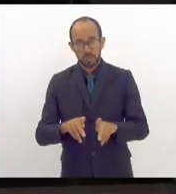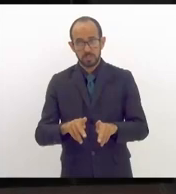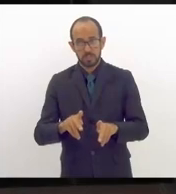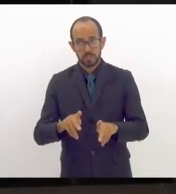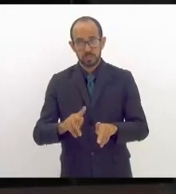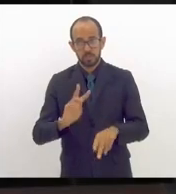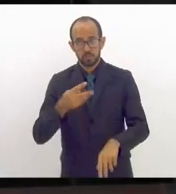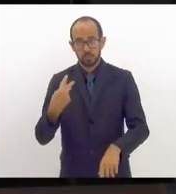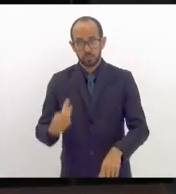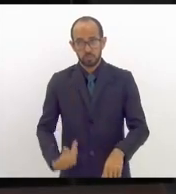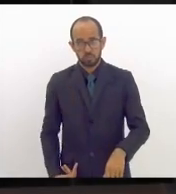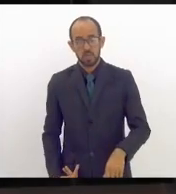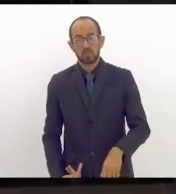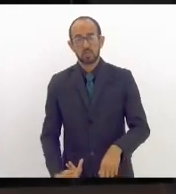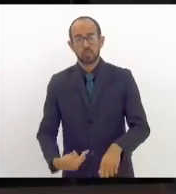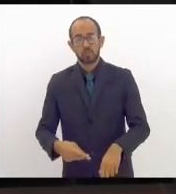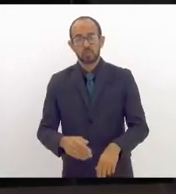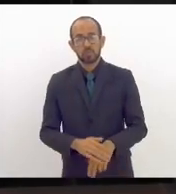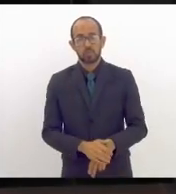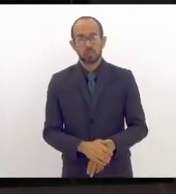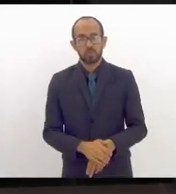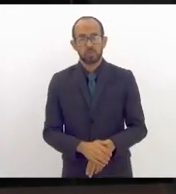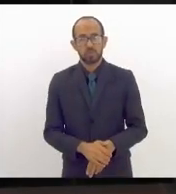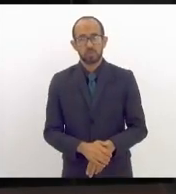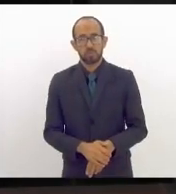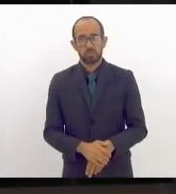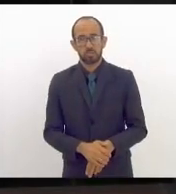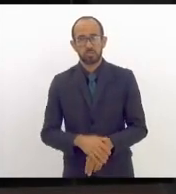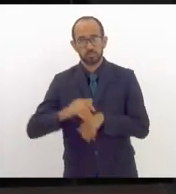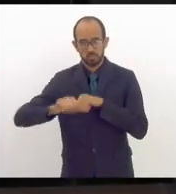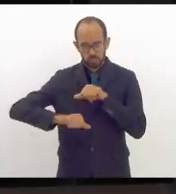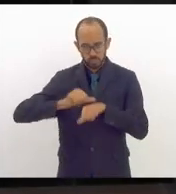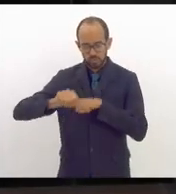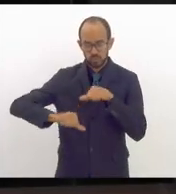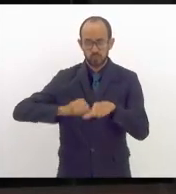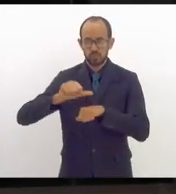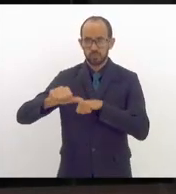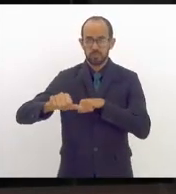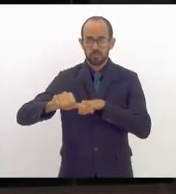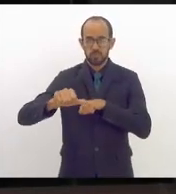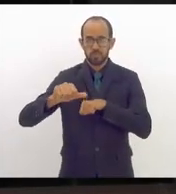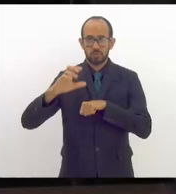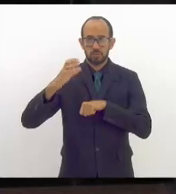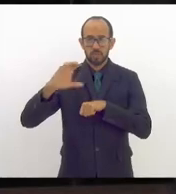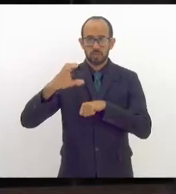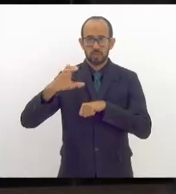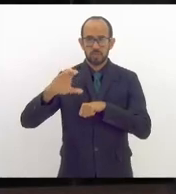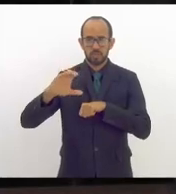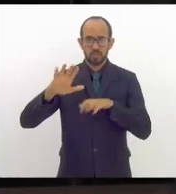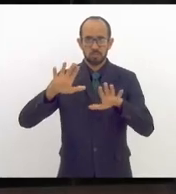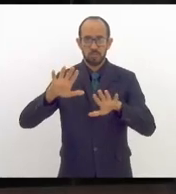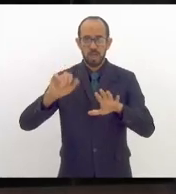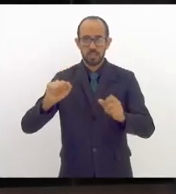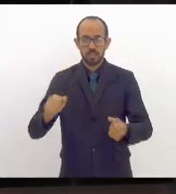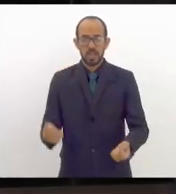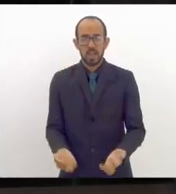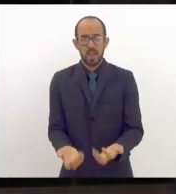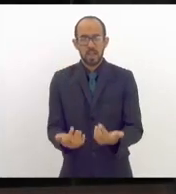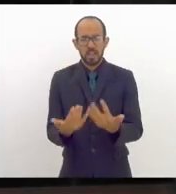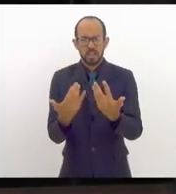é só humanidade transmutada digamos pela ciência mas aquecida pela